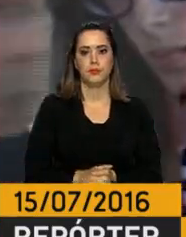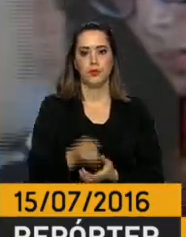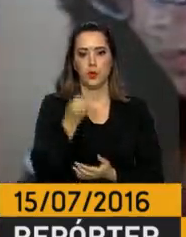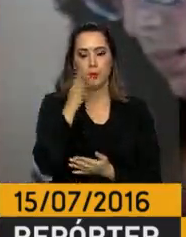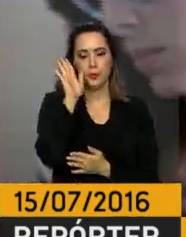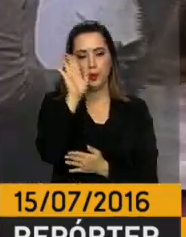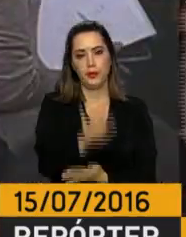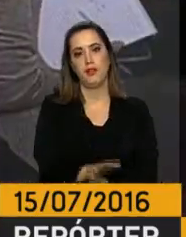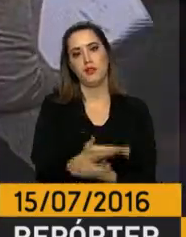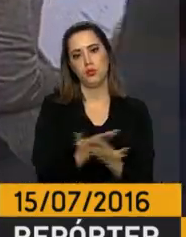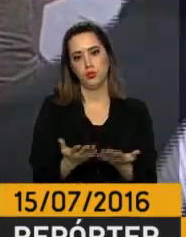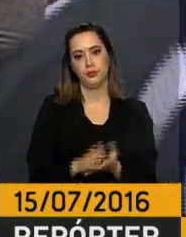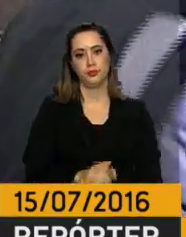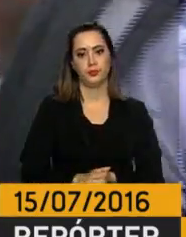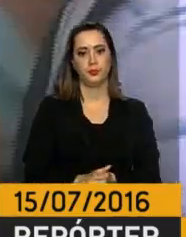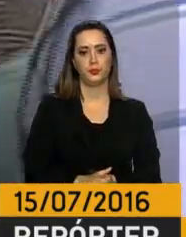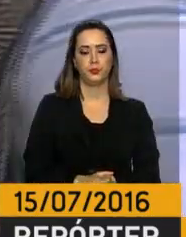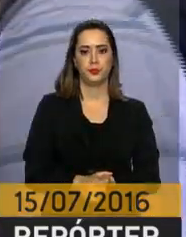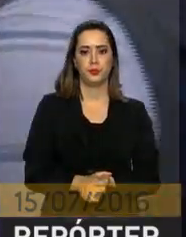gente.